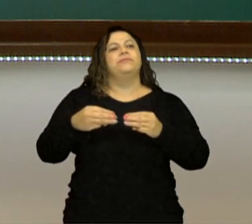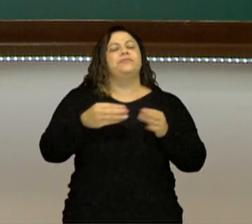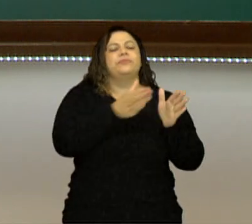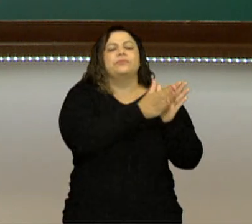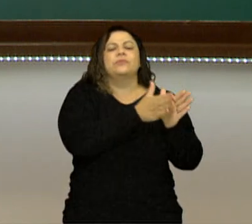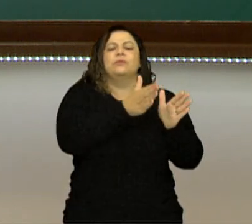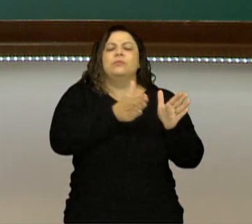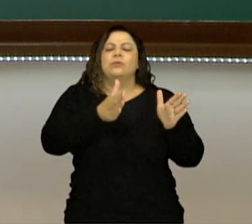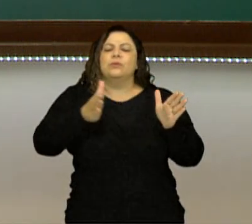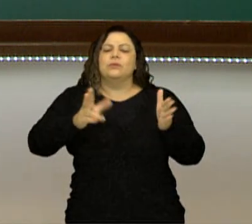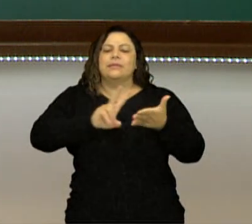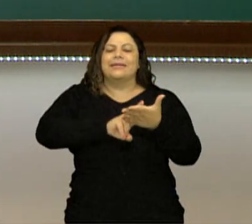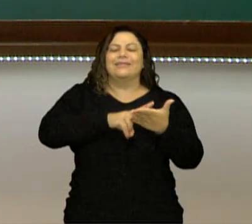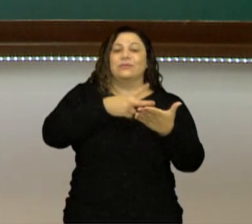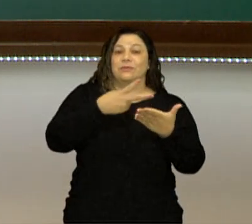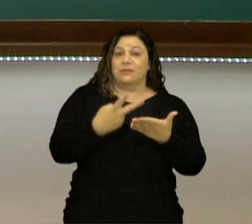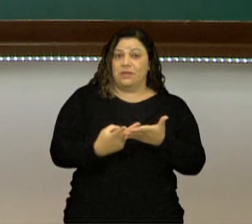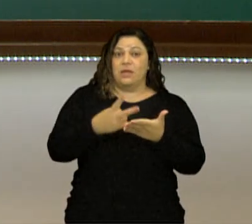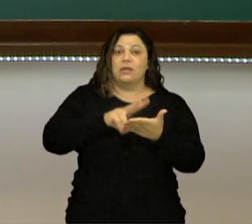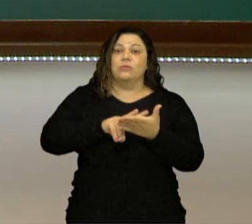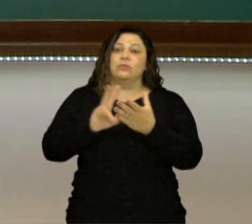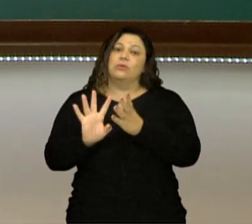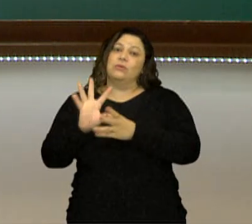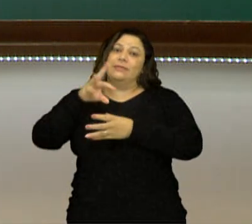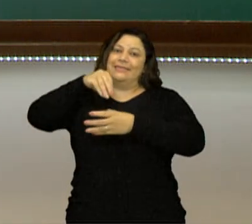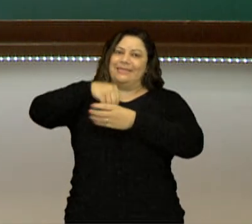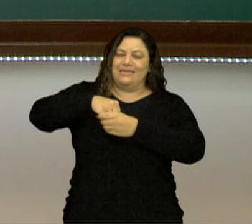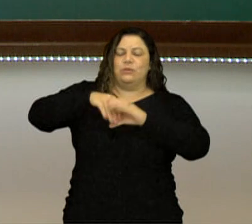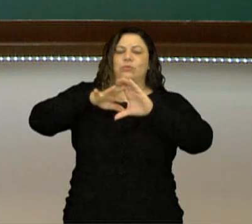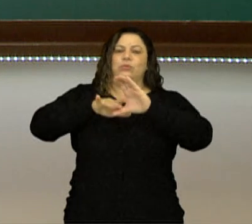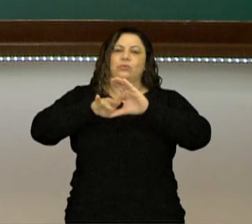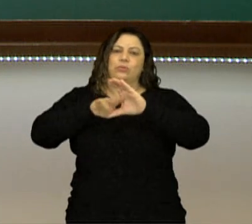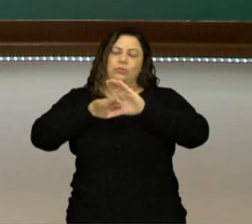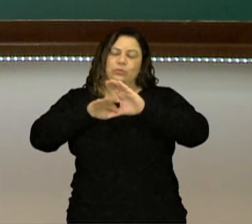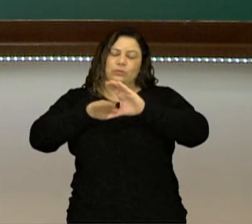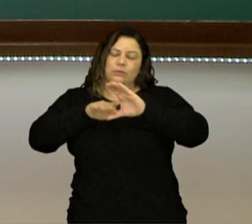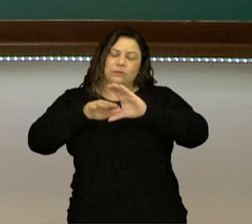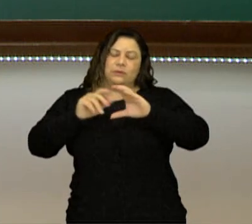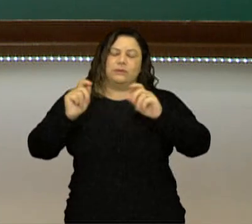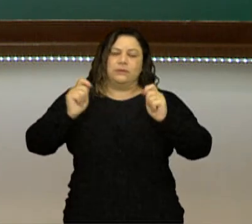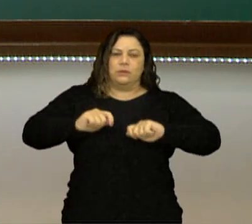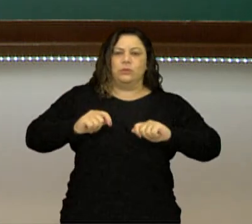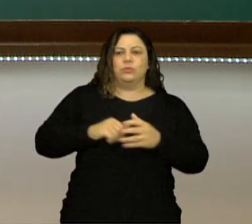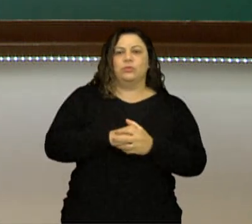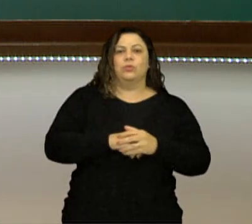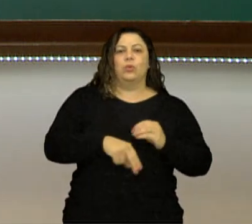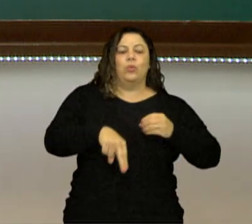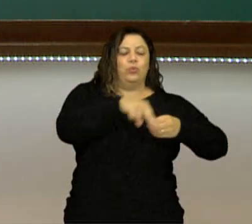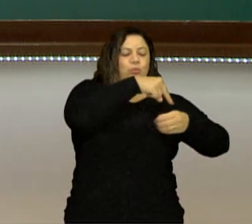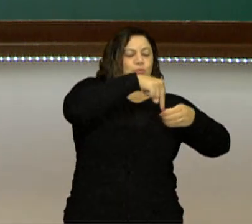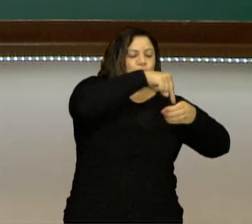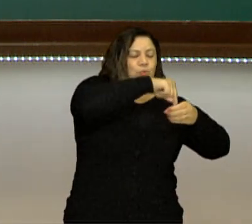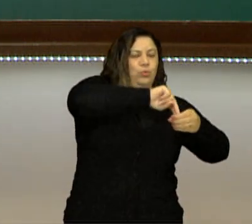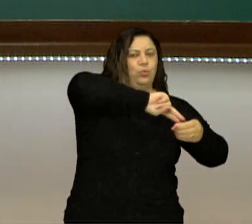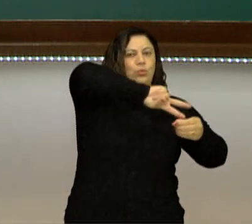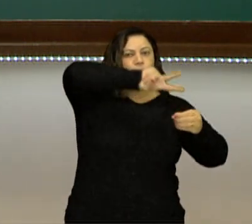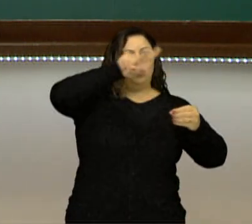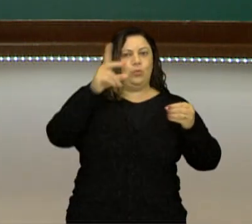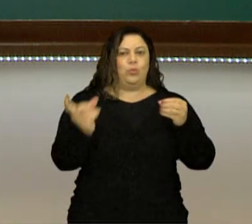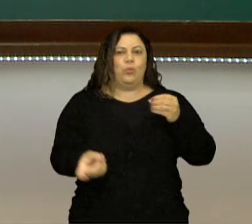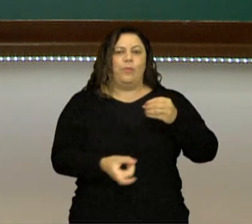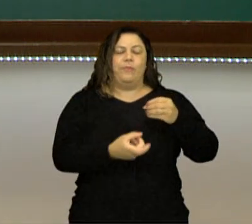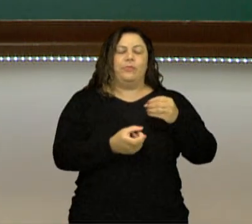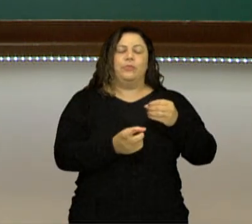de tradução vai acontecer agora no citoplasma, tá? Como eu falei, ele vai migrar do núcleo, vai até o citoplasma, onde vai encontrar o ribossomo e